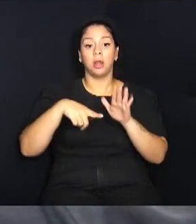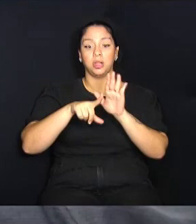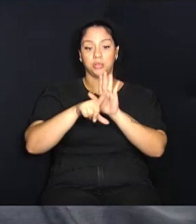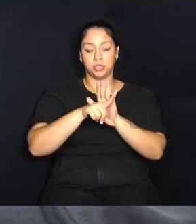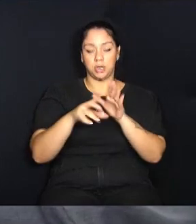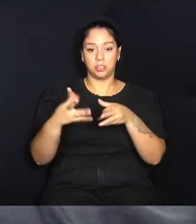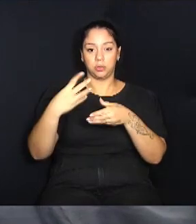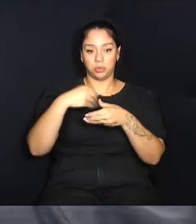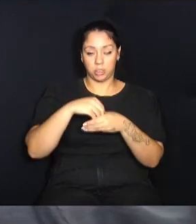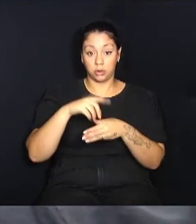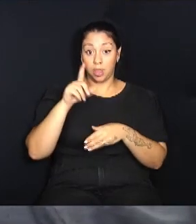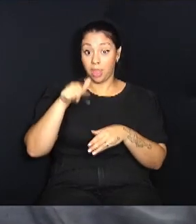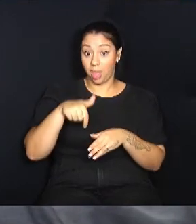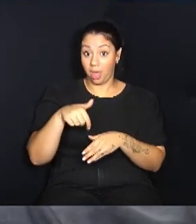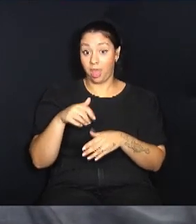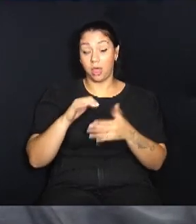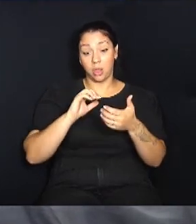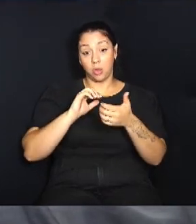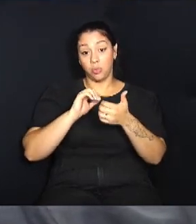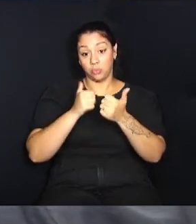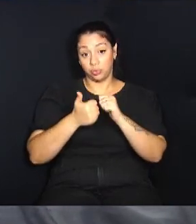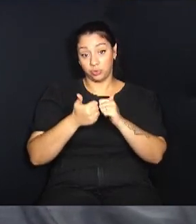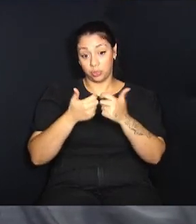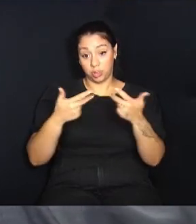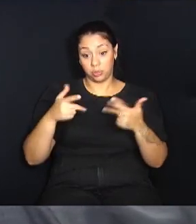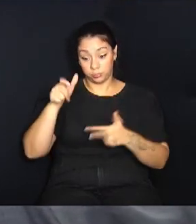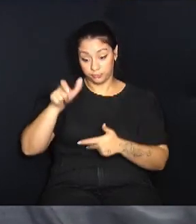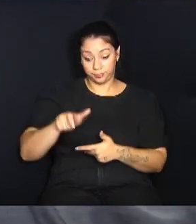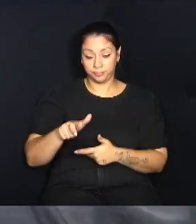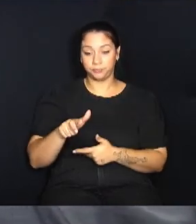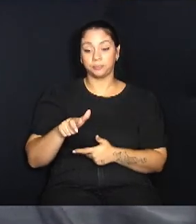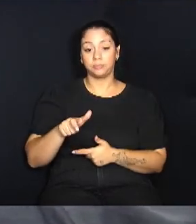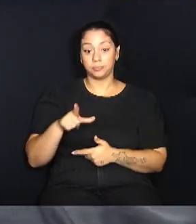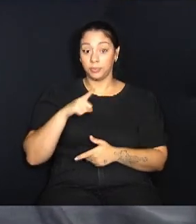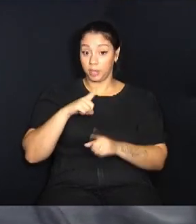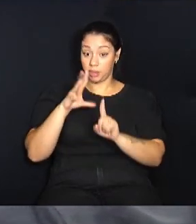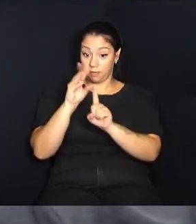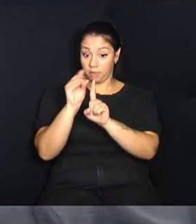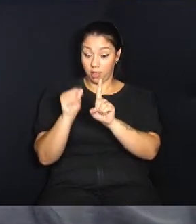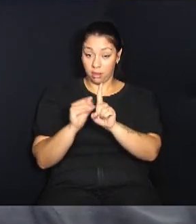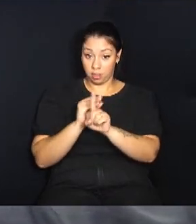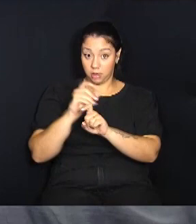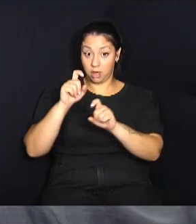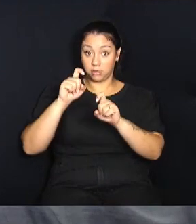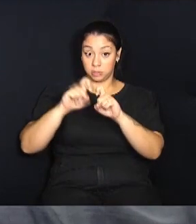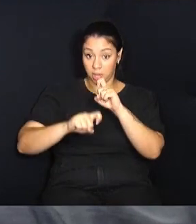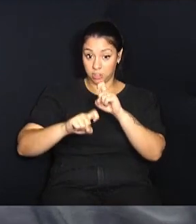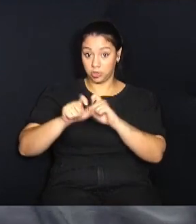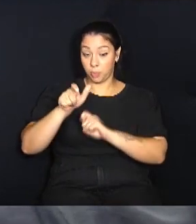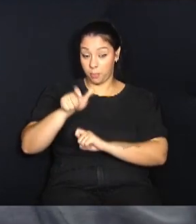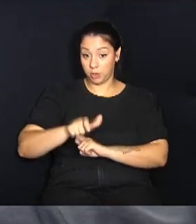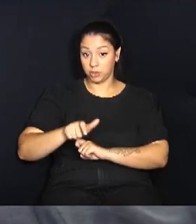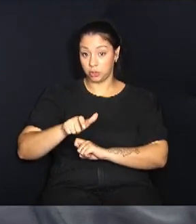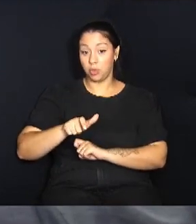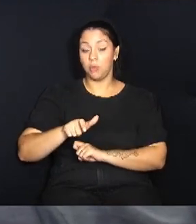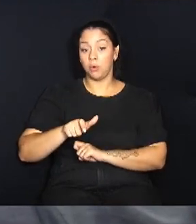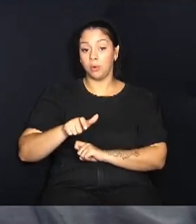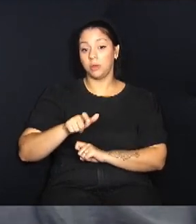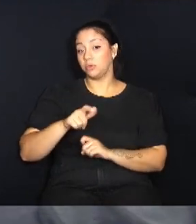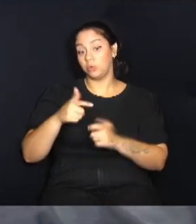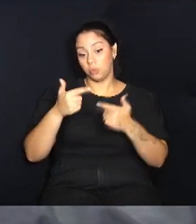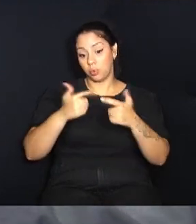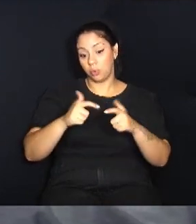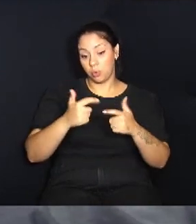um caso de um jogador famoso que assediou, né, sexualmente uma pessoa numa determinada casa noturna e